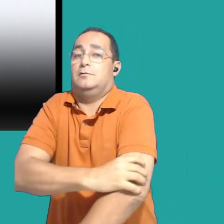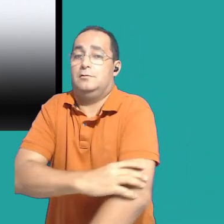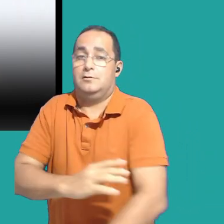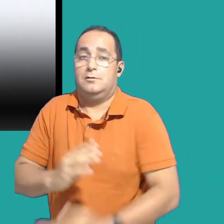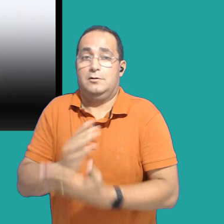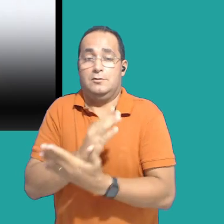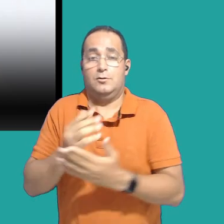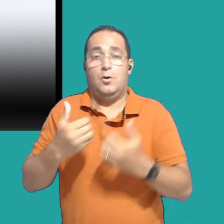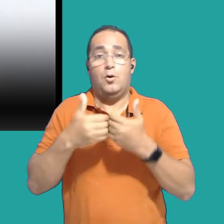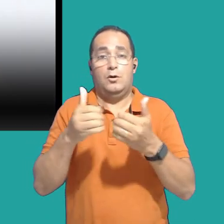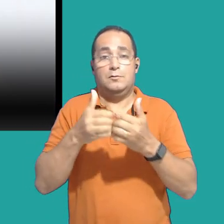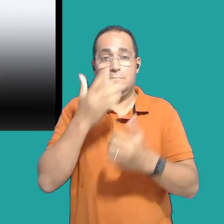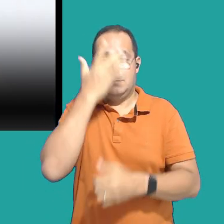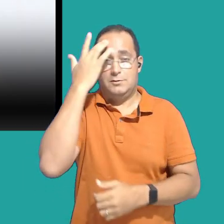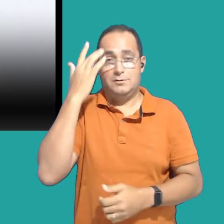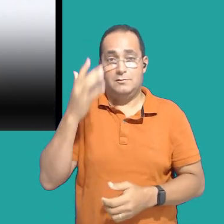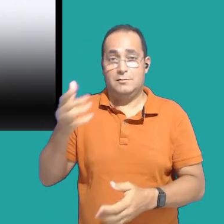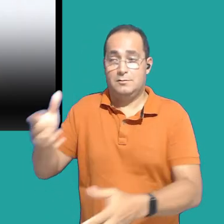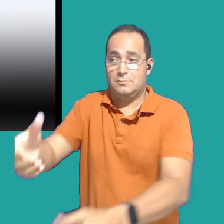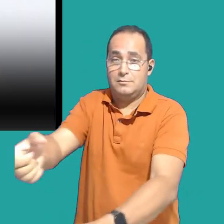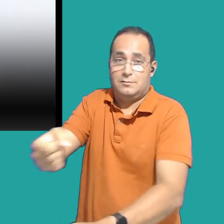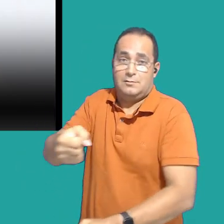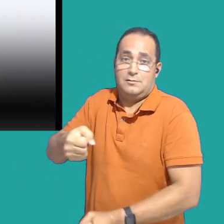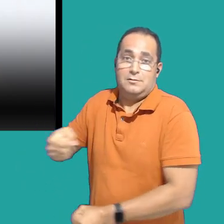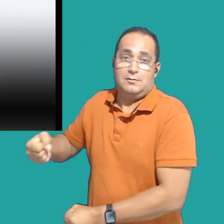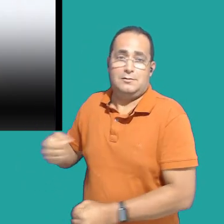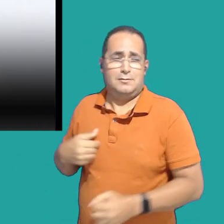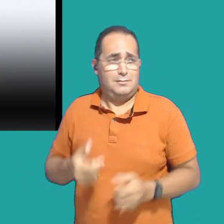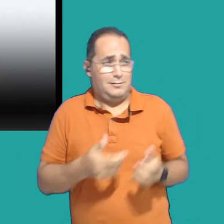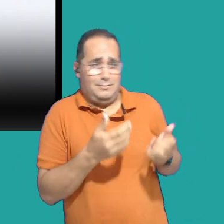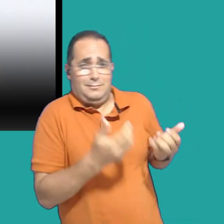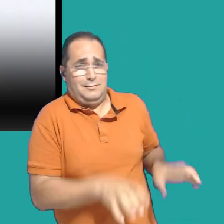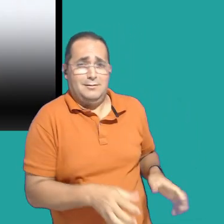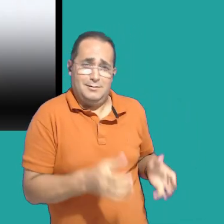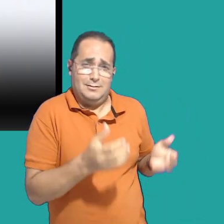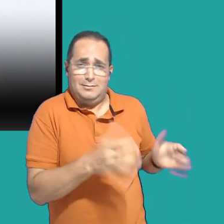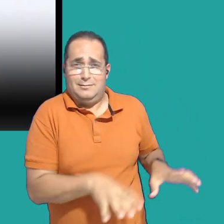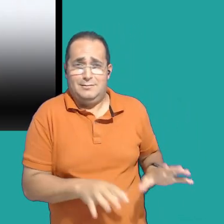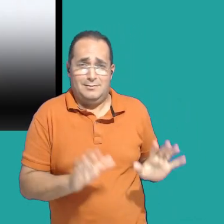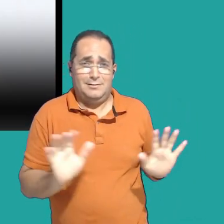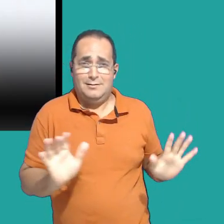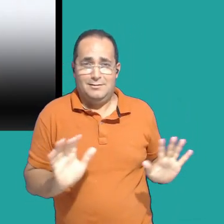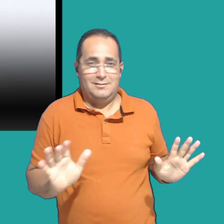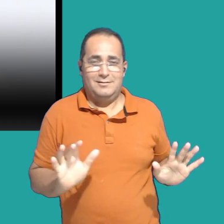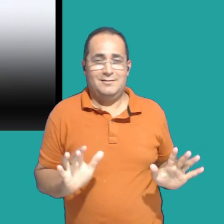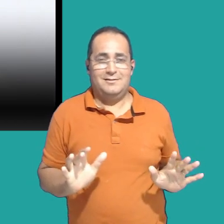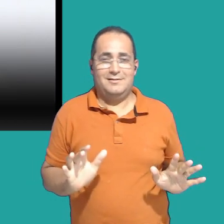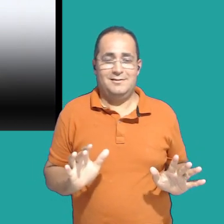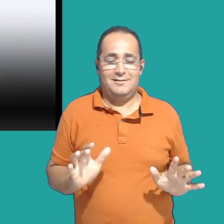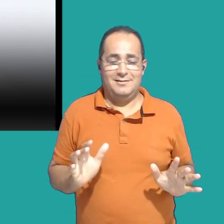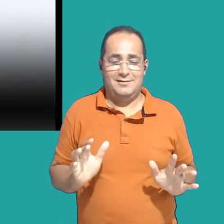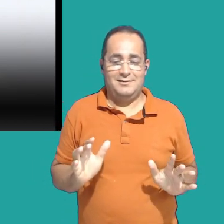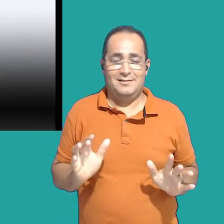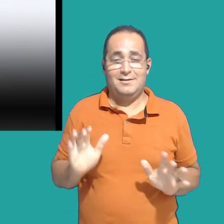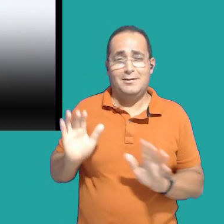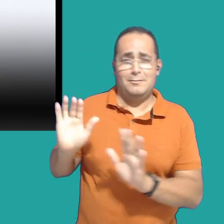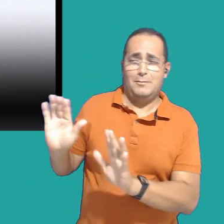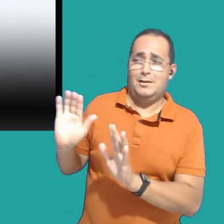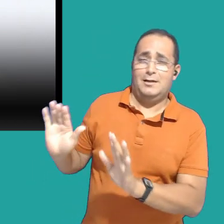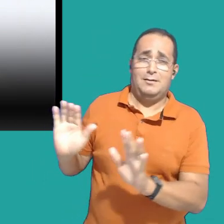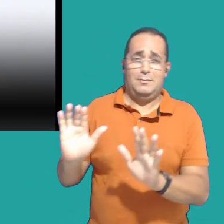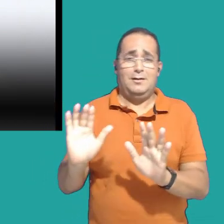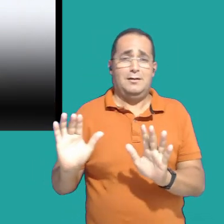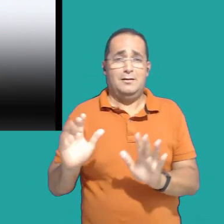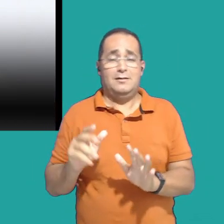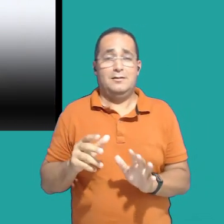segurava, sei lá, nos ônibus, o pessoal botava eu para sentar, eu, não quero, o problema é na visão. Ô,